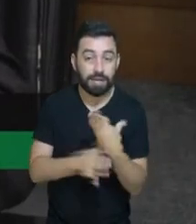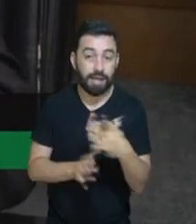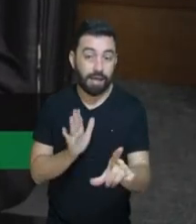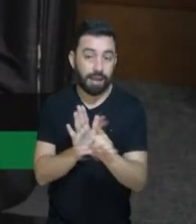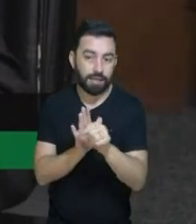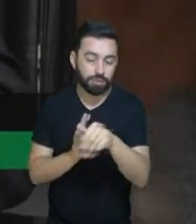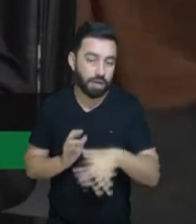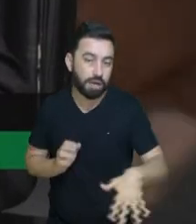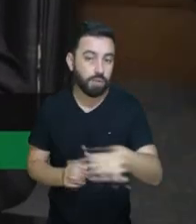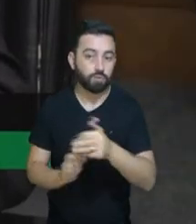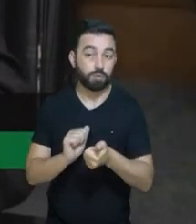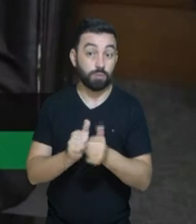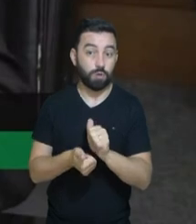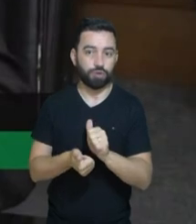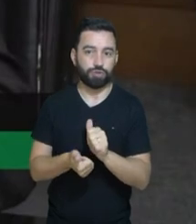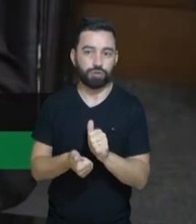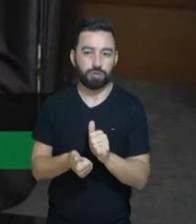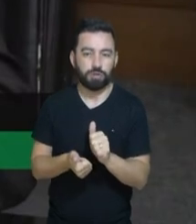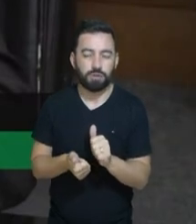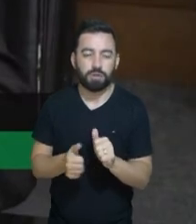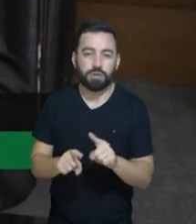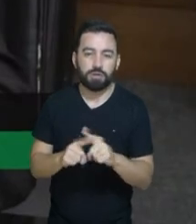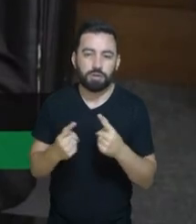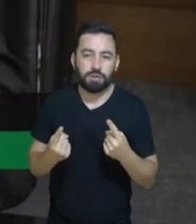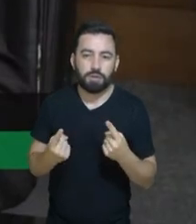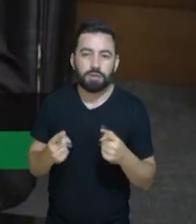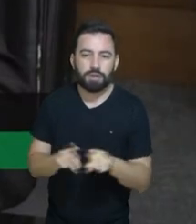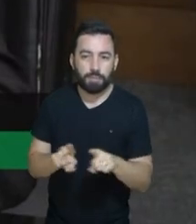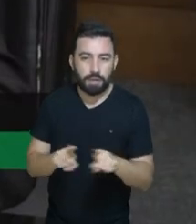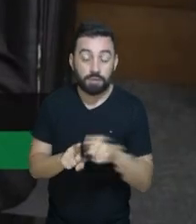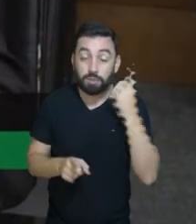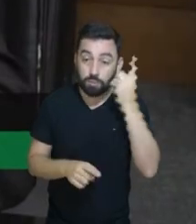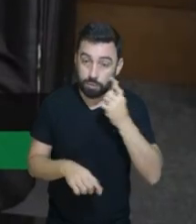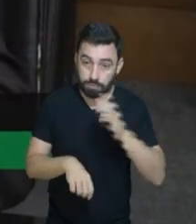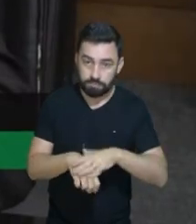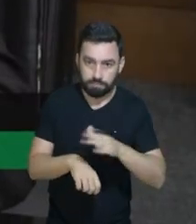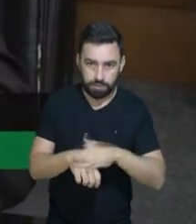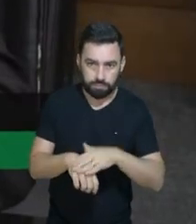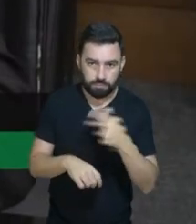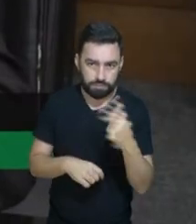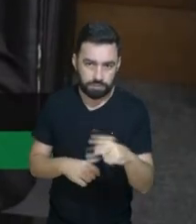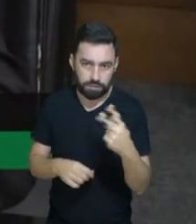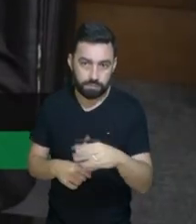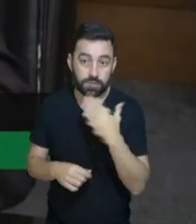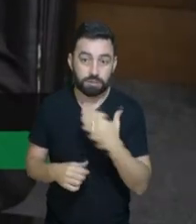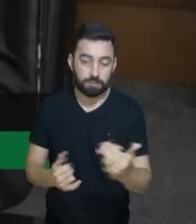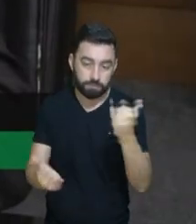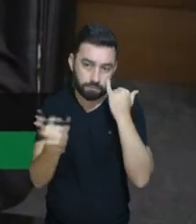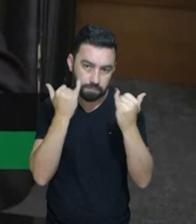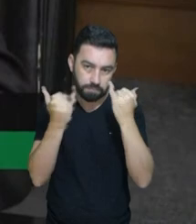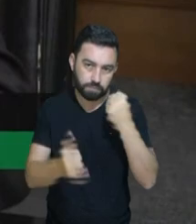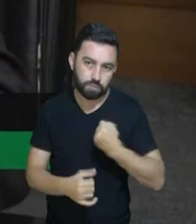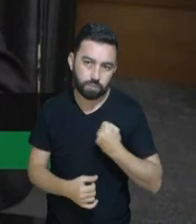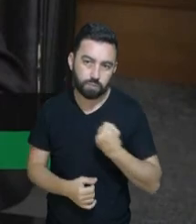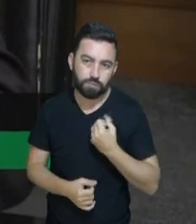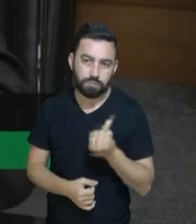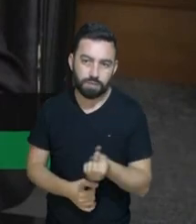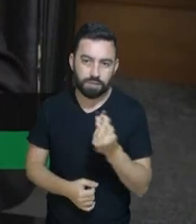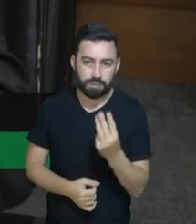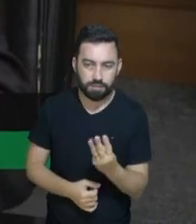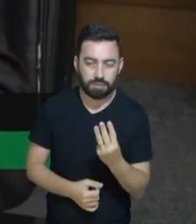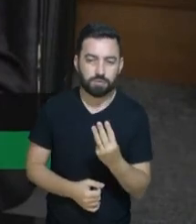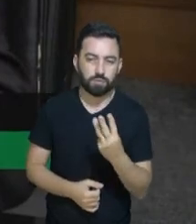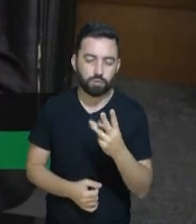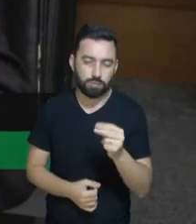geral do esporte verificamos ainda que o deputado autor através do pedido de informação número 63 de